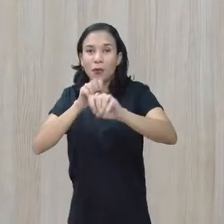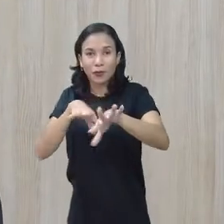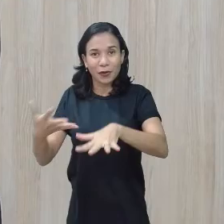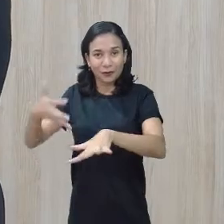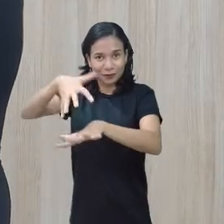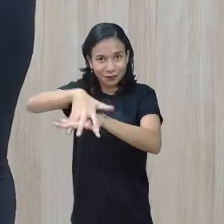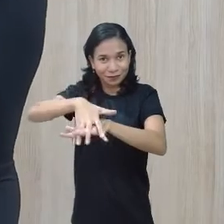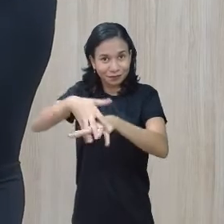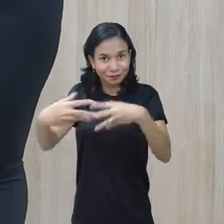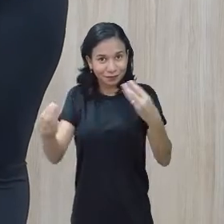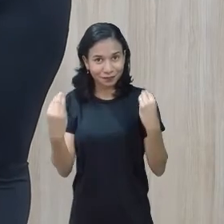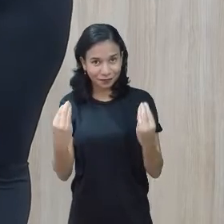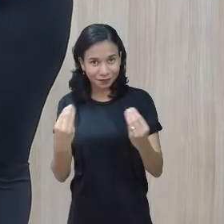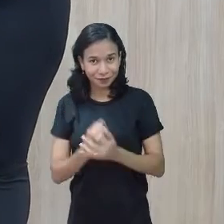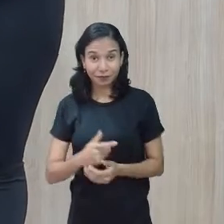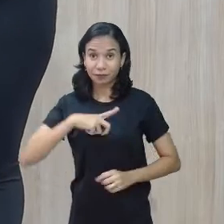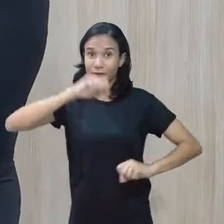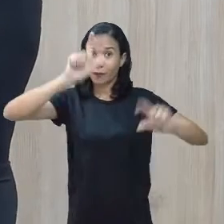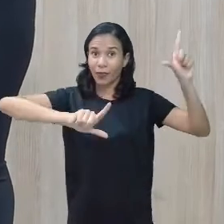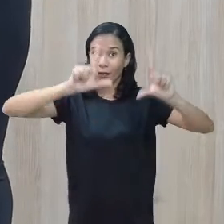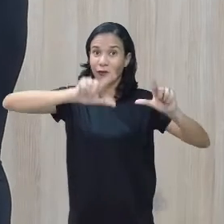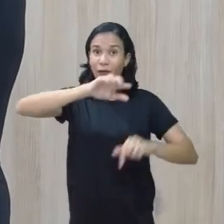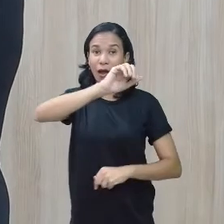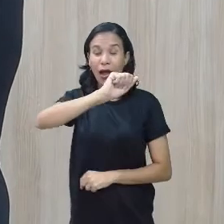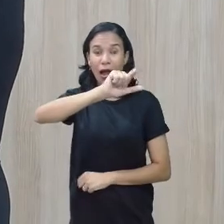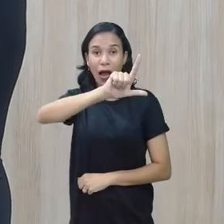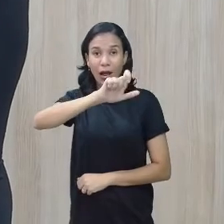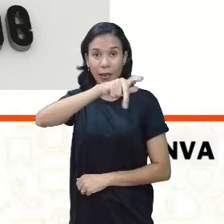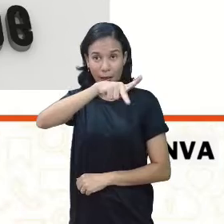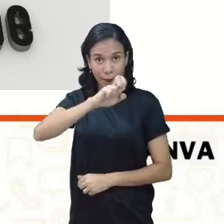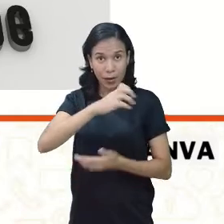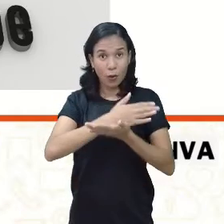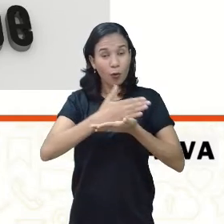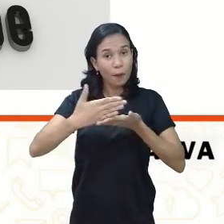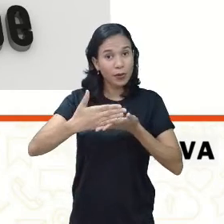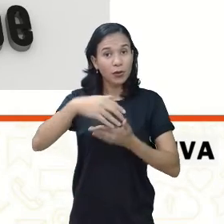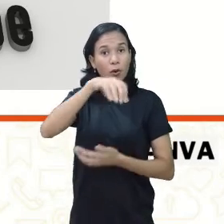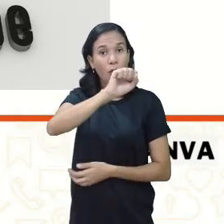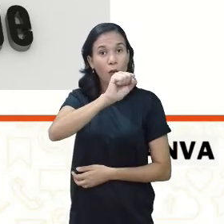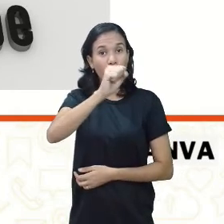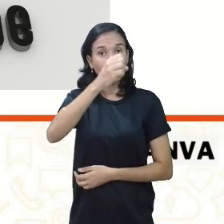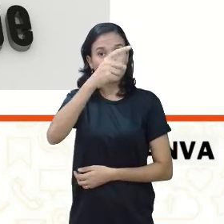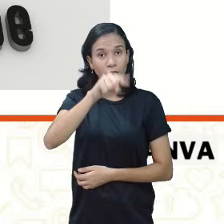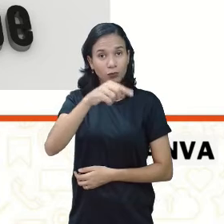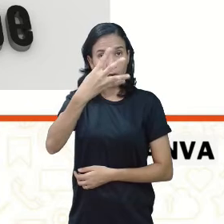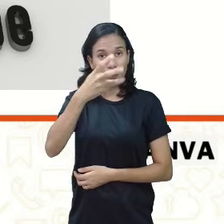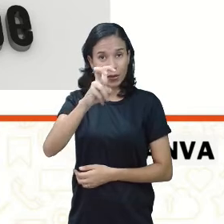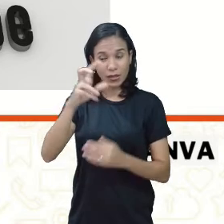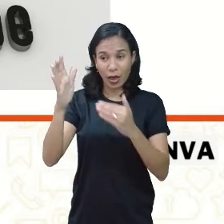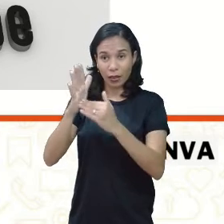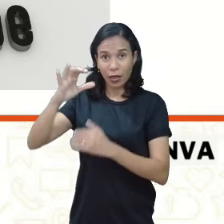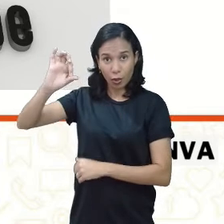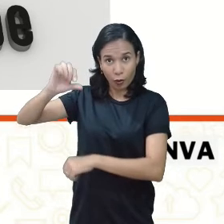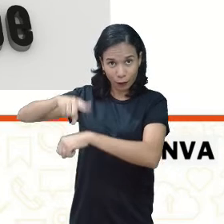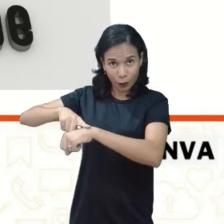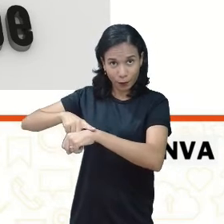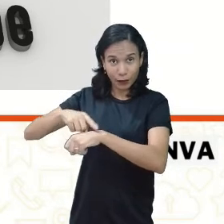inclusiva? Na TV Alep, no horário das 8h45 às 9h, e temos a